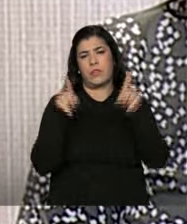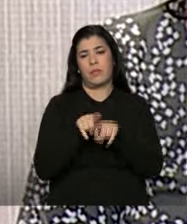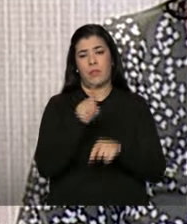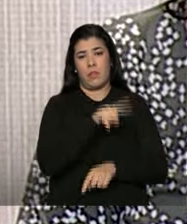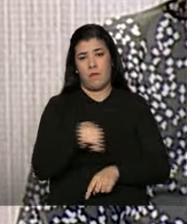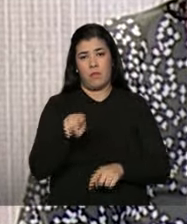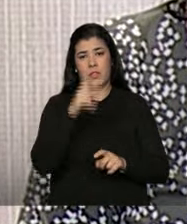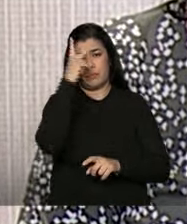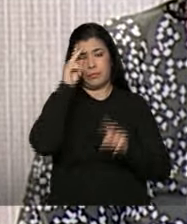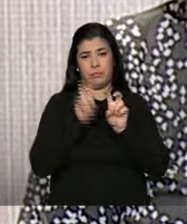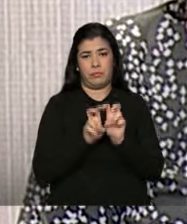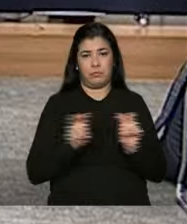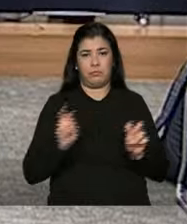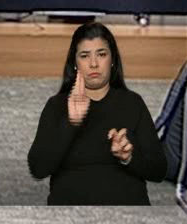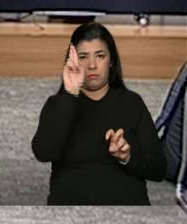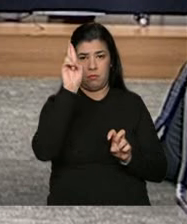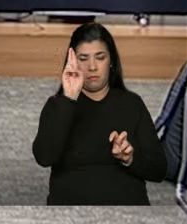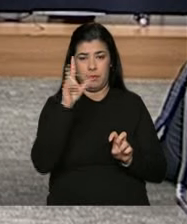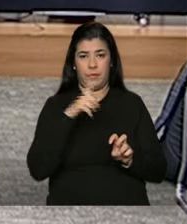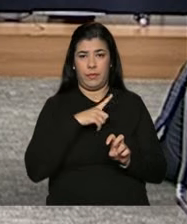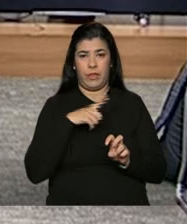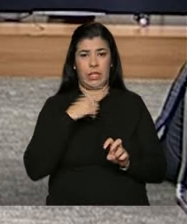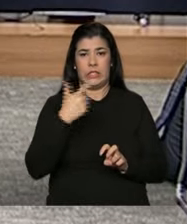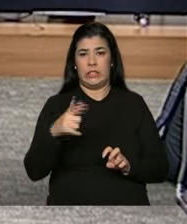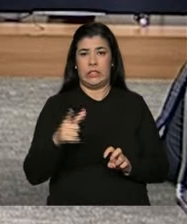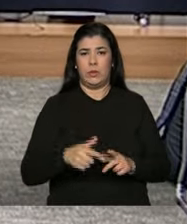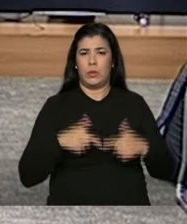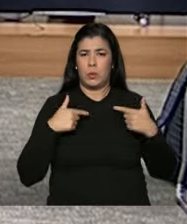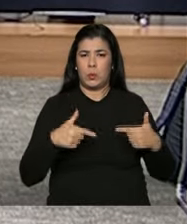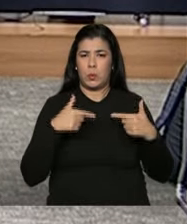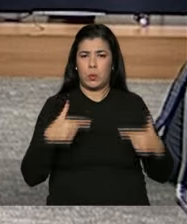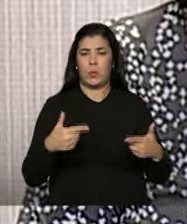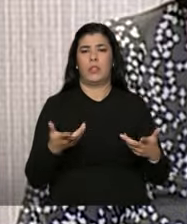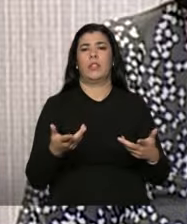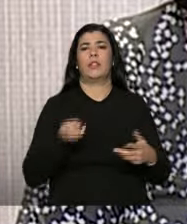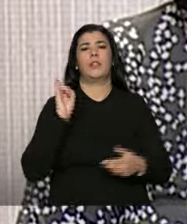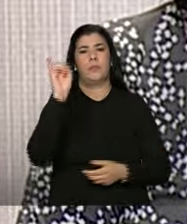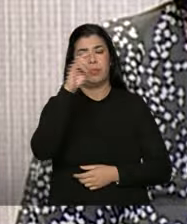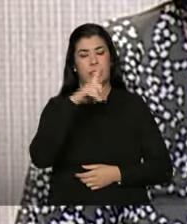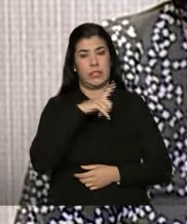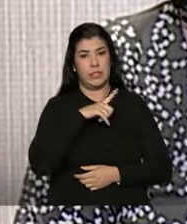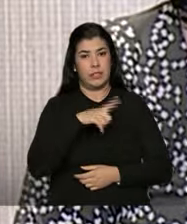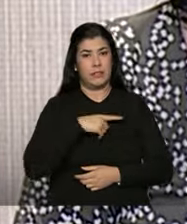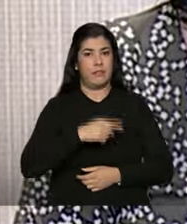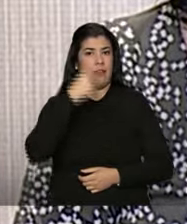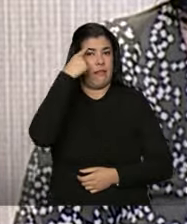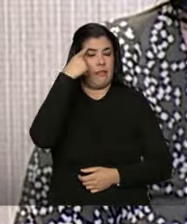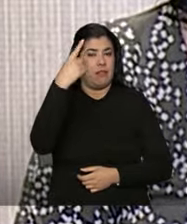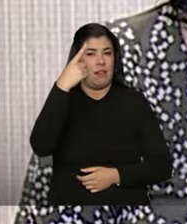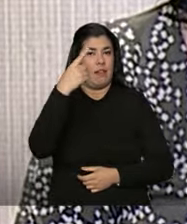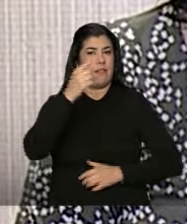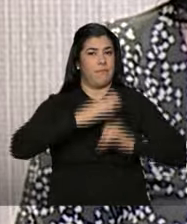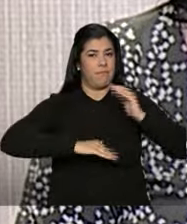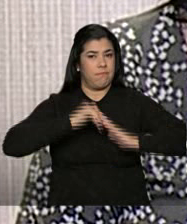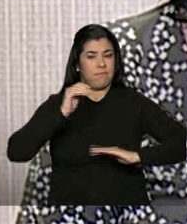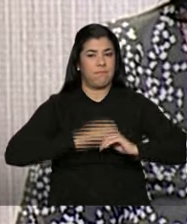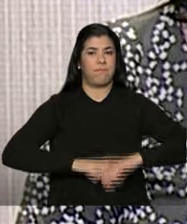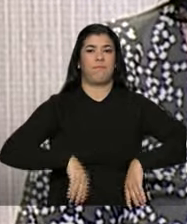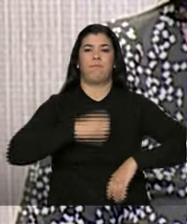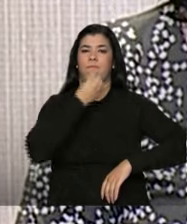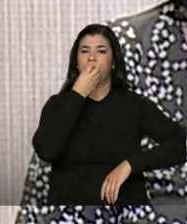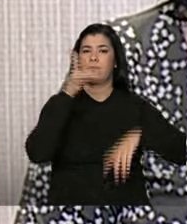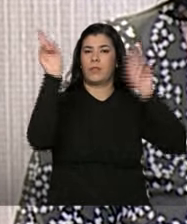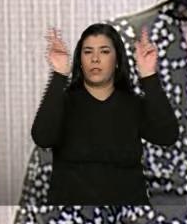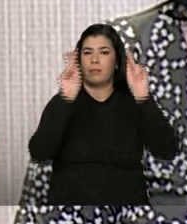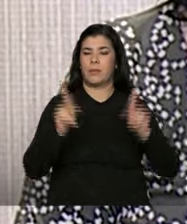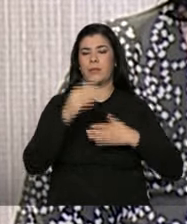combatentes dessa luta sem armas, dessa luta de ideias, não é? Dessa luta pelo bem, pela paz. o nosso